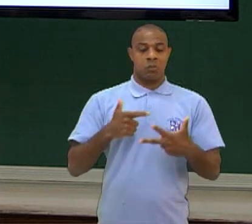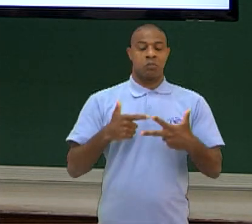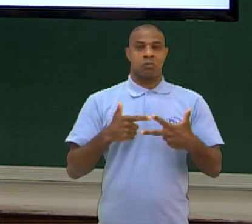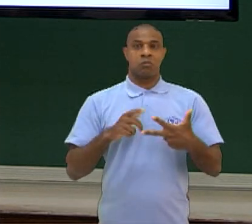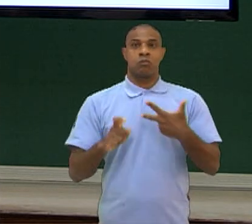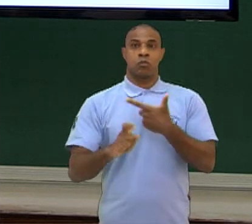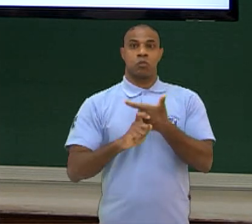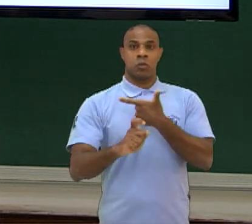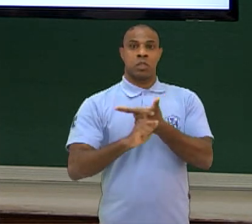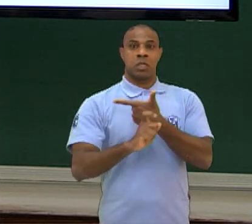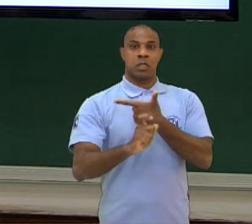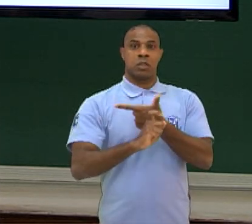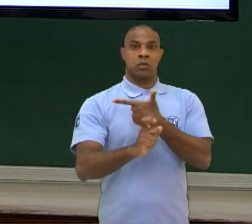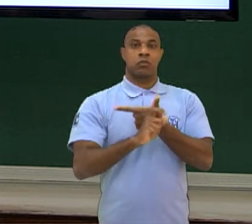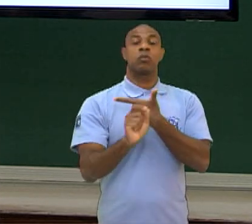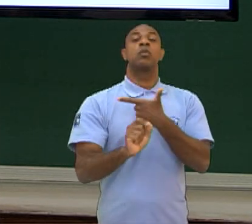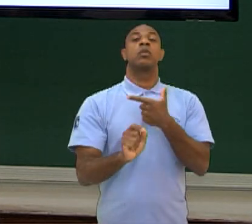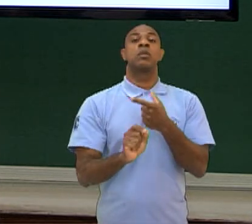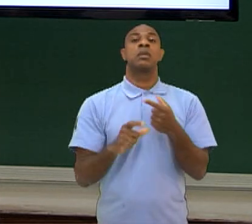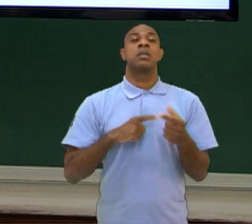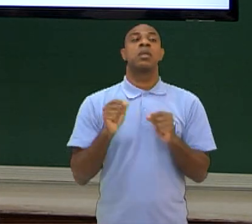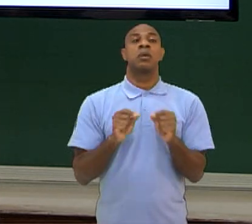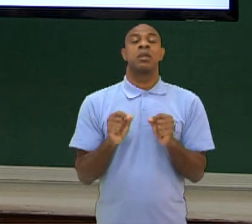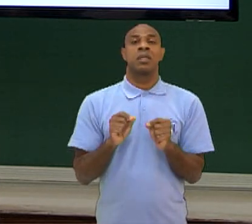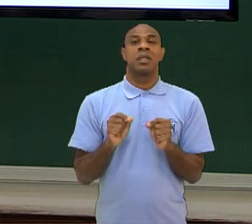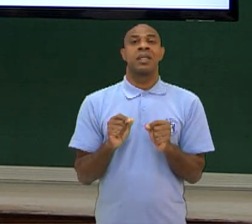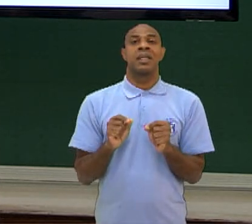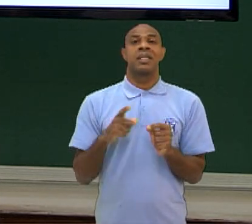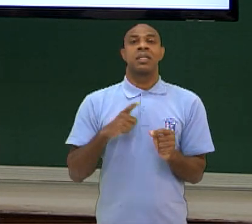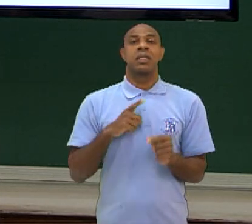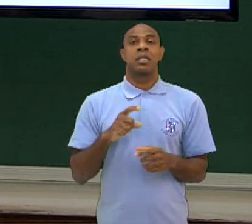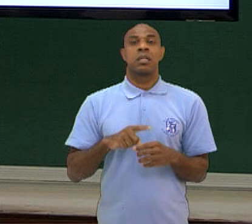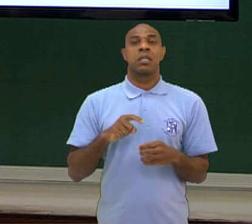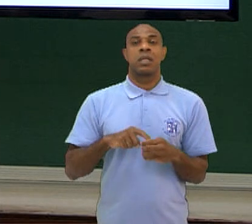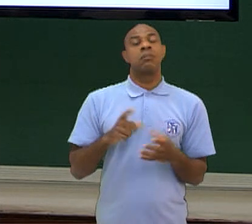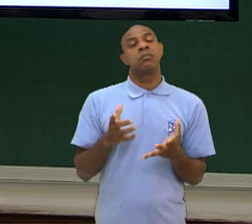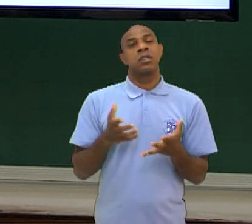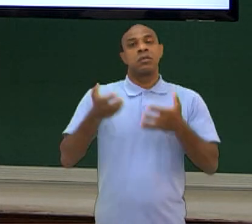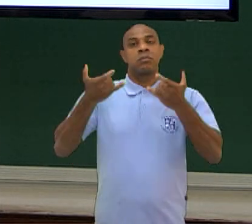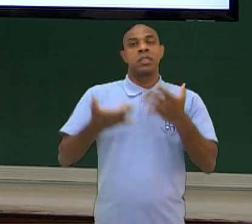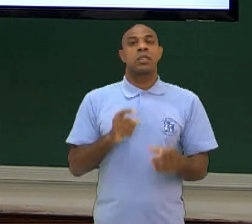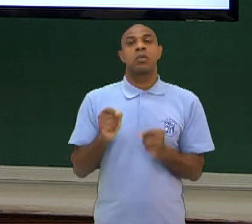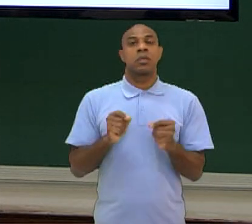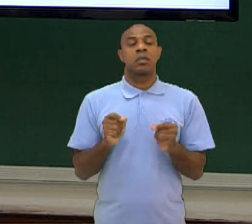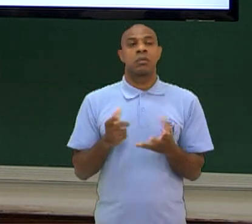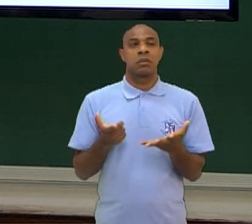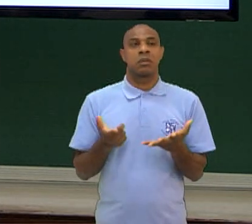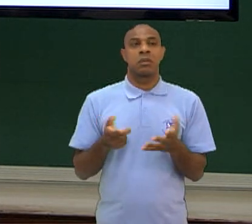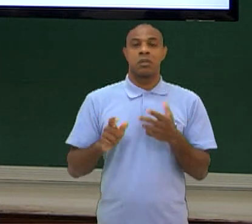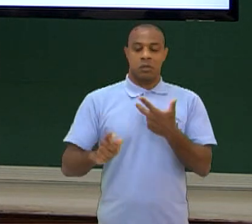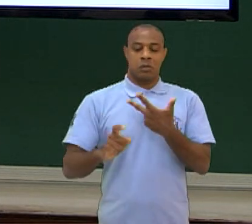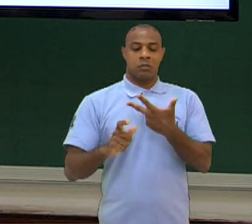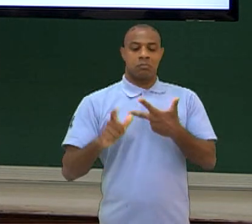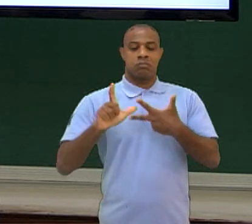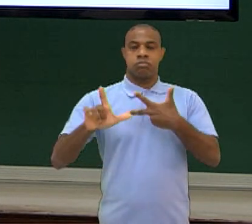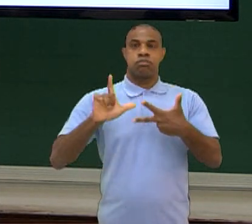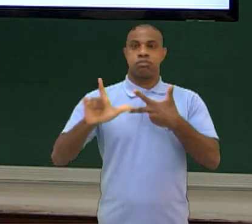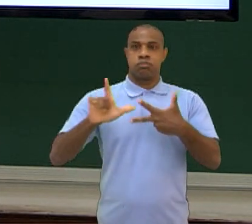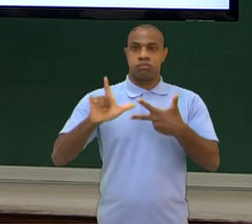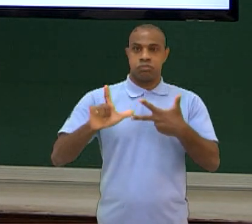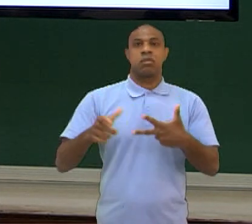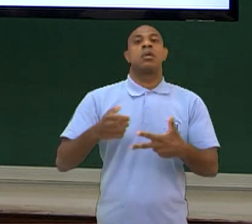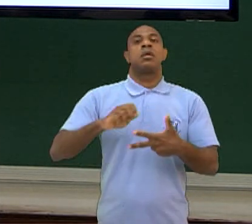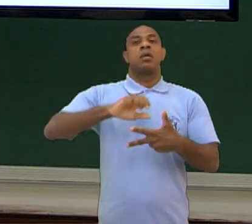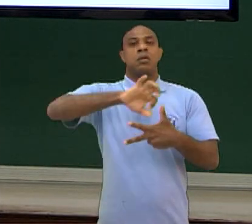executivo, no regime autoritário, ele tem uma proeminência. Ele se sobressai aos outros 2, ao legislativo e ao